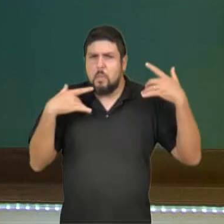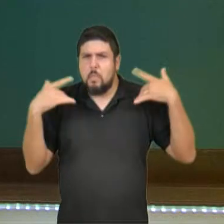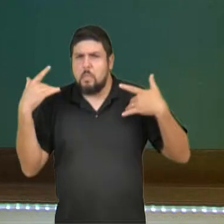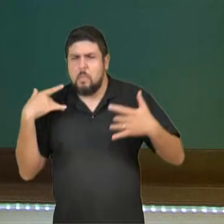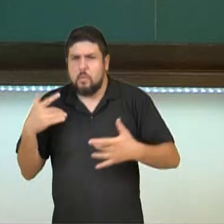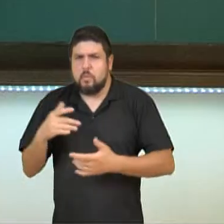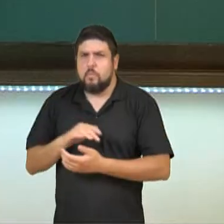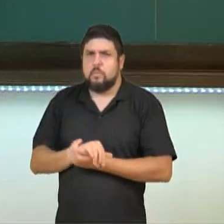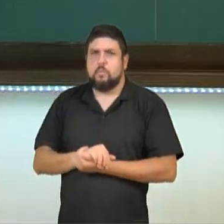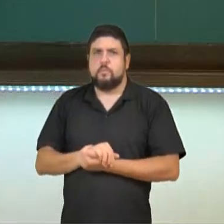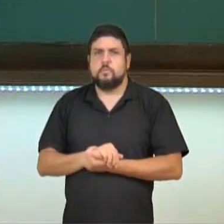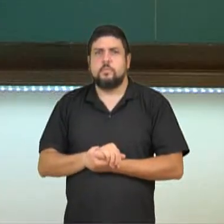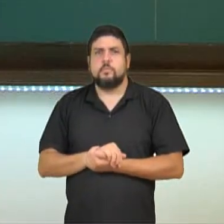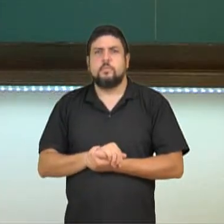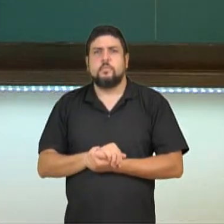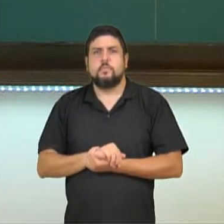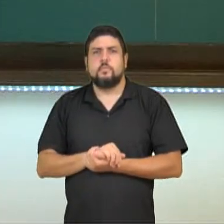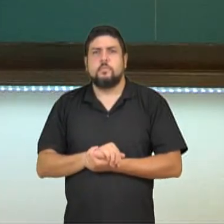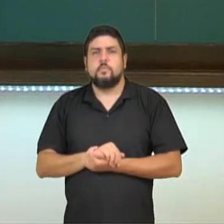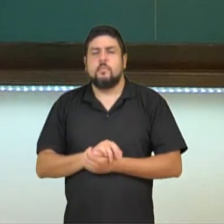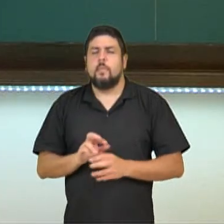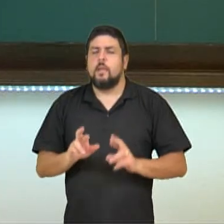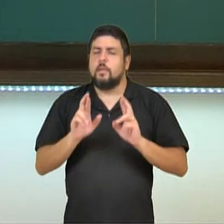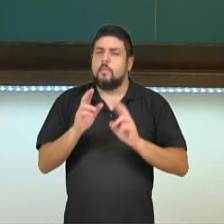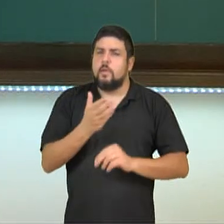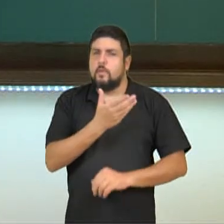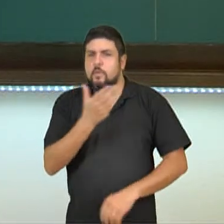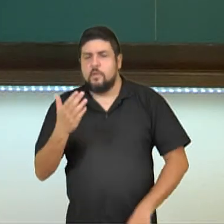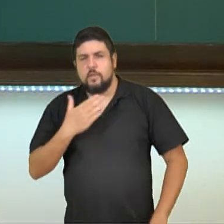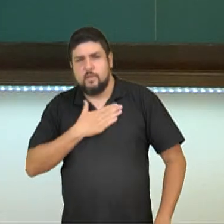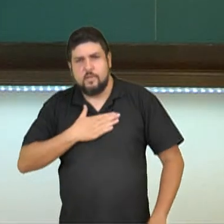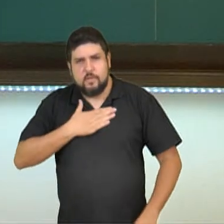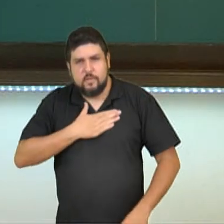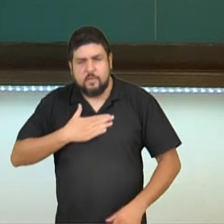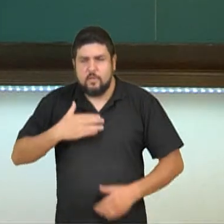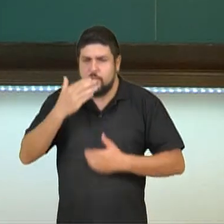curiosidades. Eu espero que vocês tenham gostado,